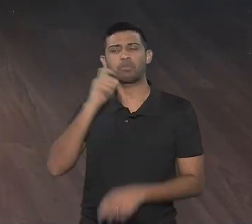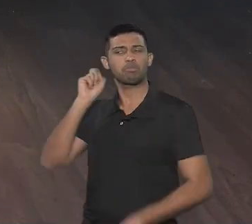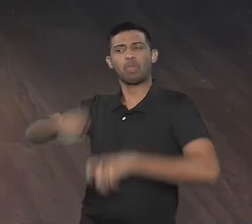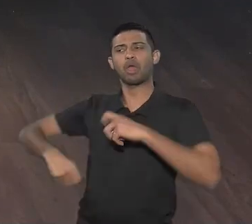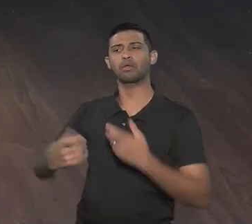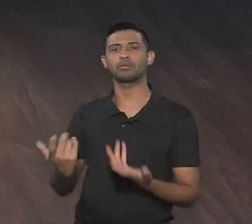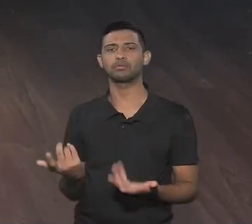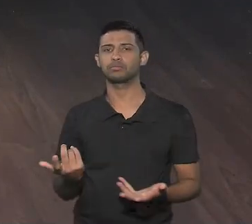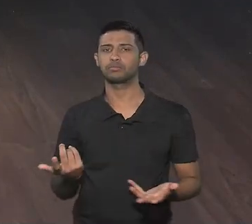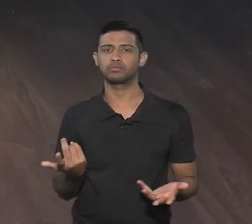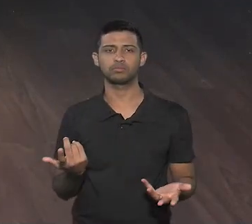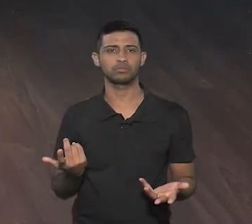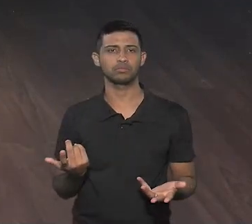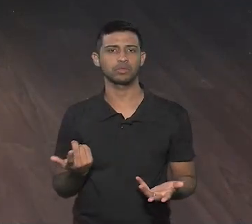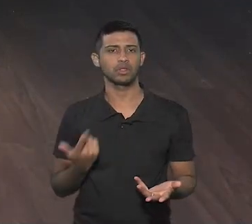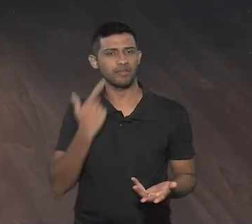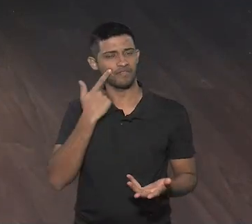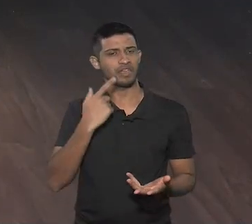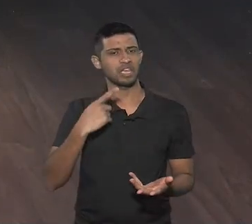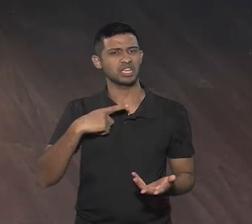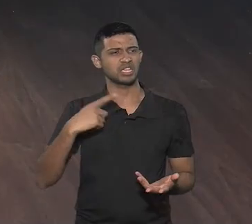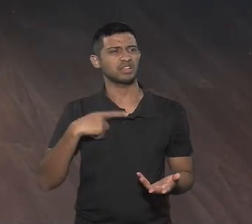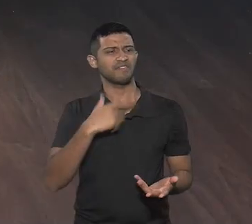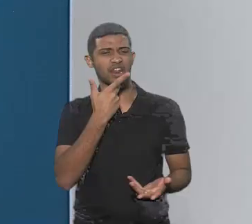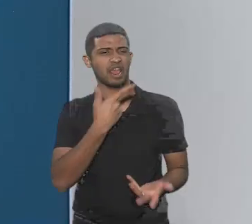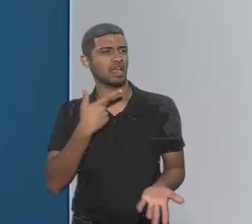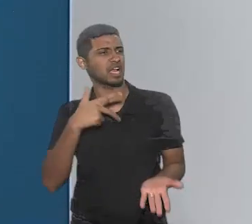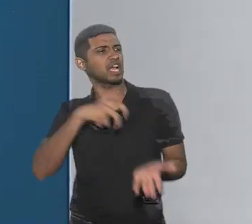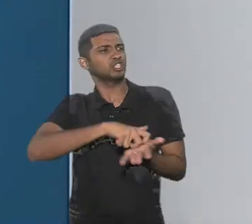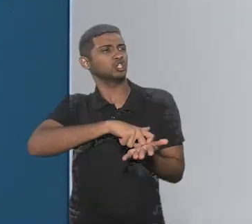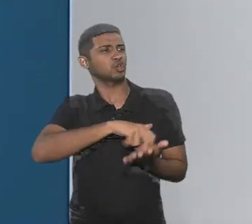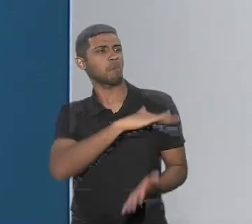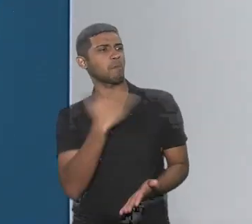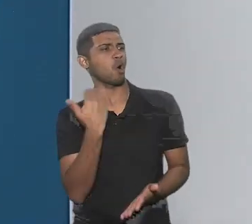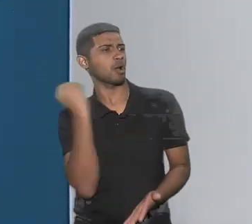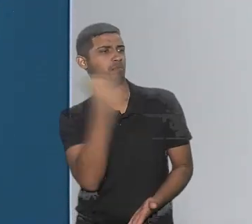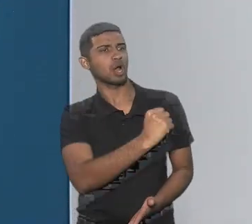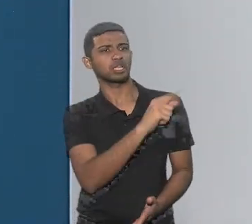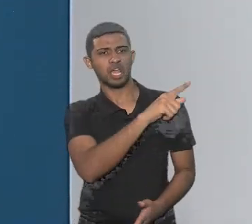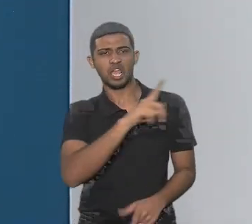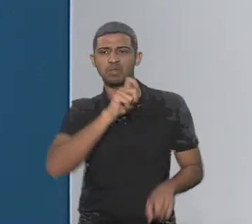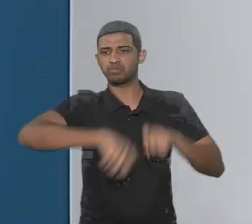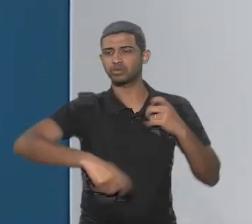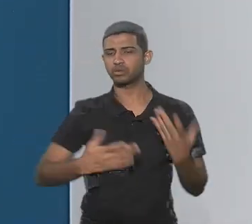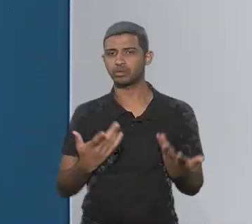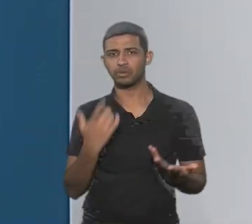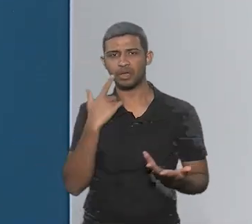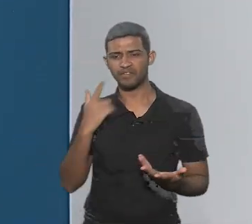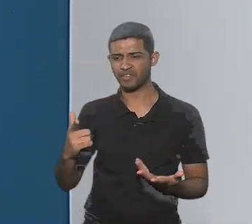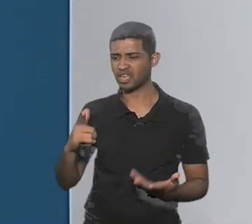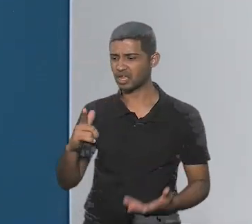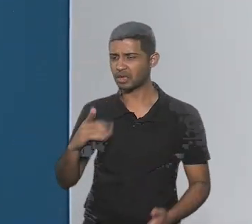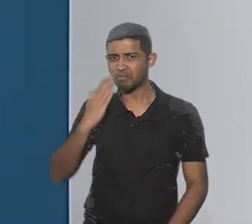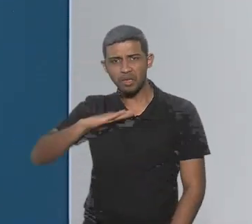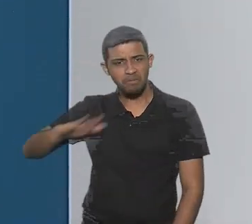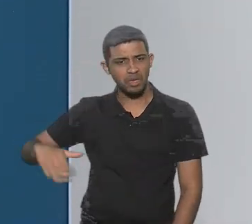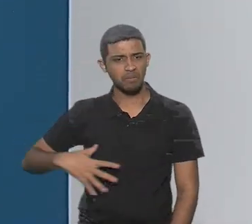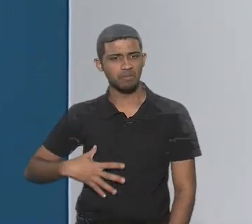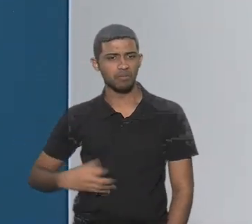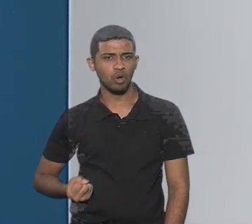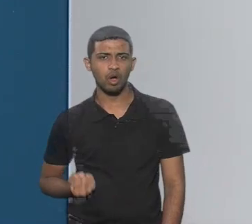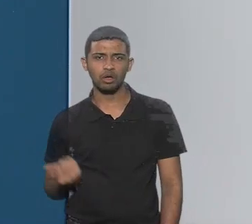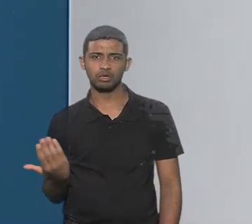em casos de estupro. Não há pena de morte para o estuprador? Não. Mas tem pena de morte para a